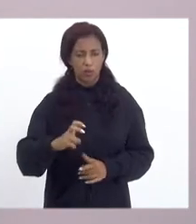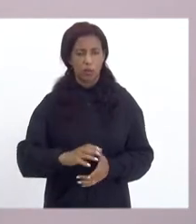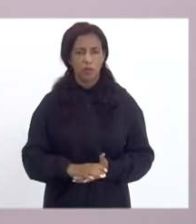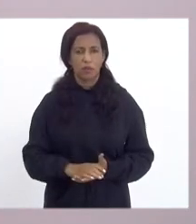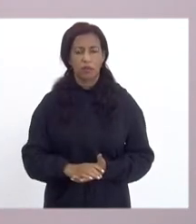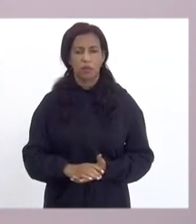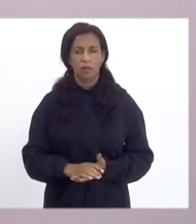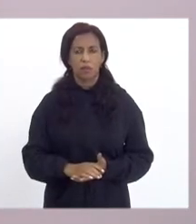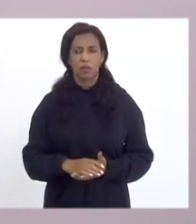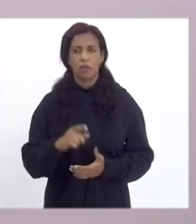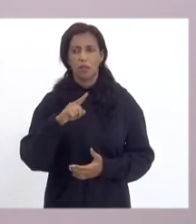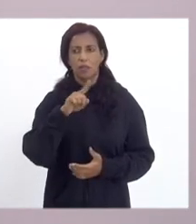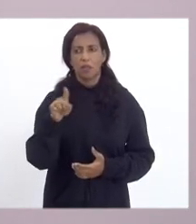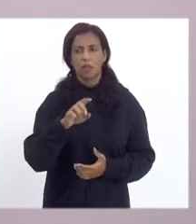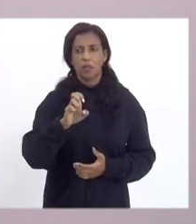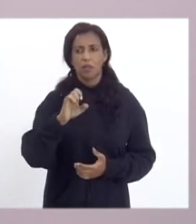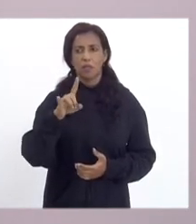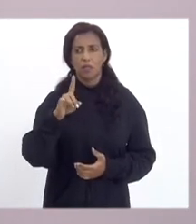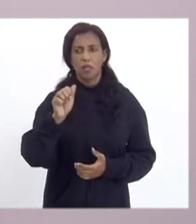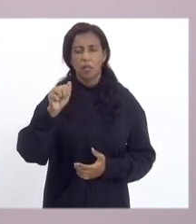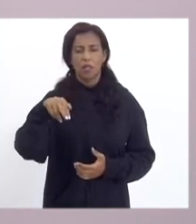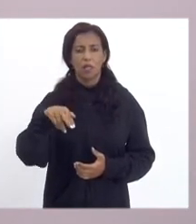1080/2015. Autoria deputada Zeidão, parecer